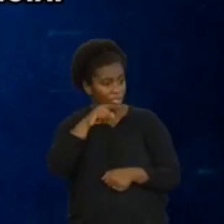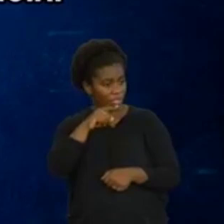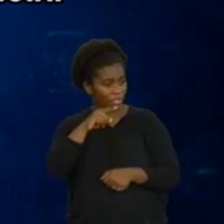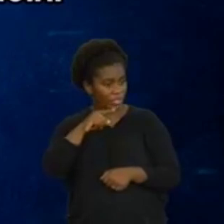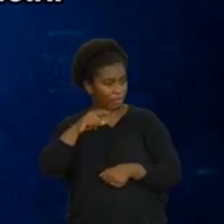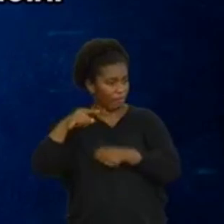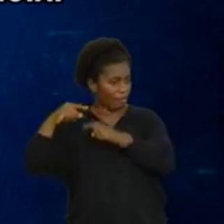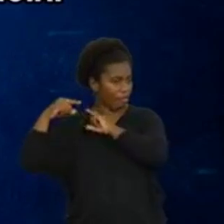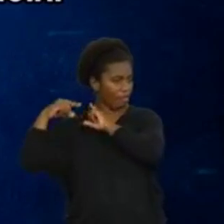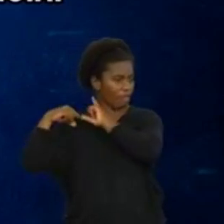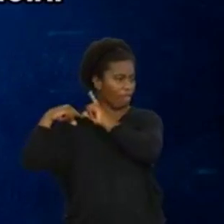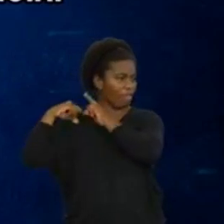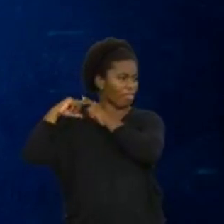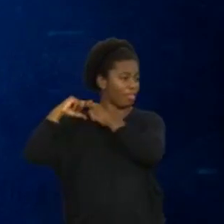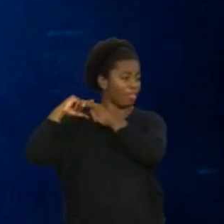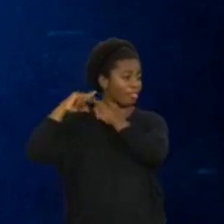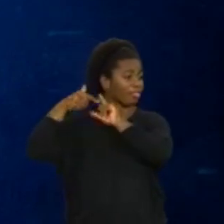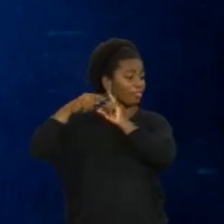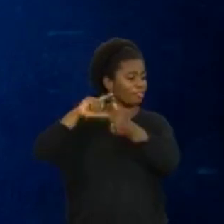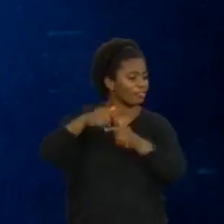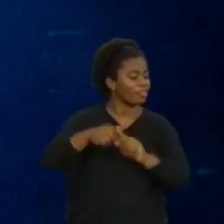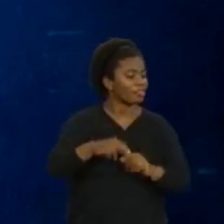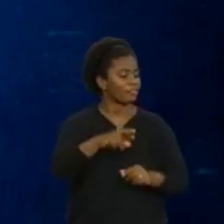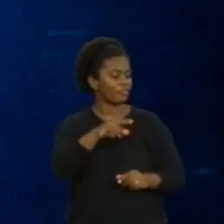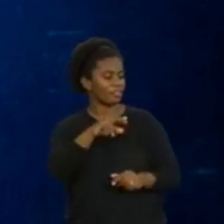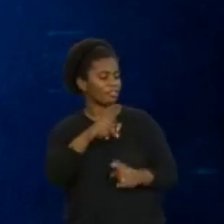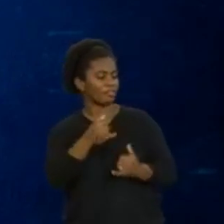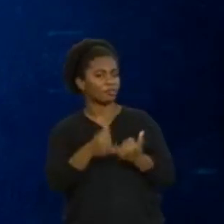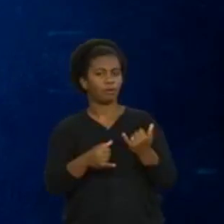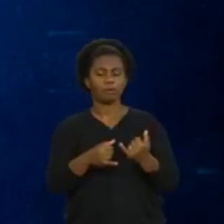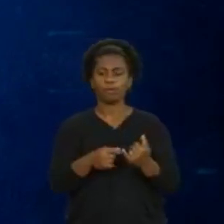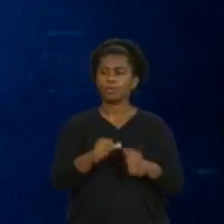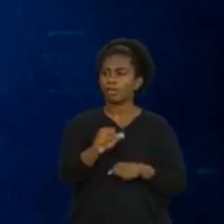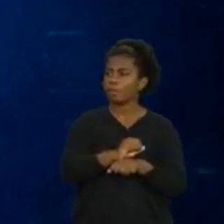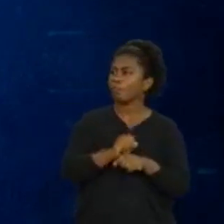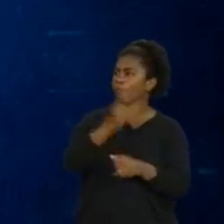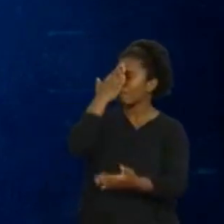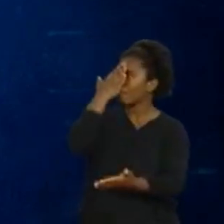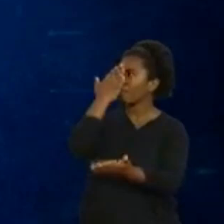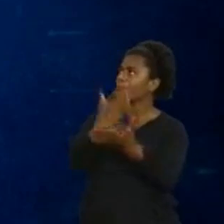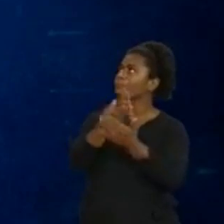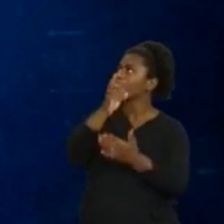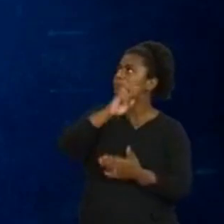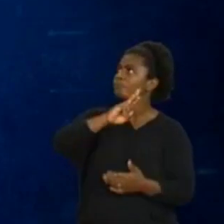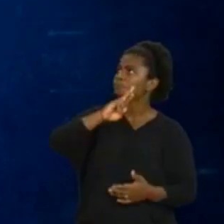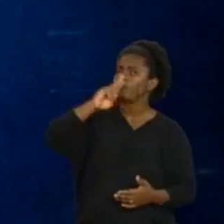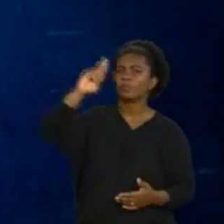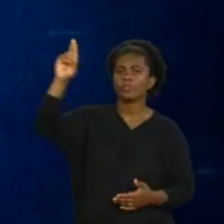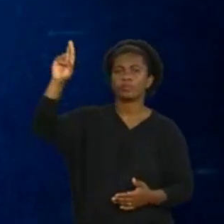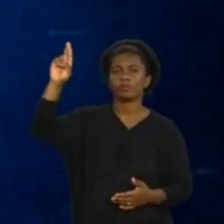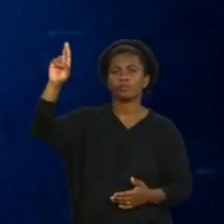descendência. E creu ele no Senhor, e imputou-lhe isto